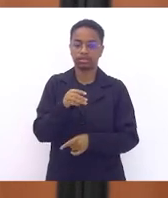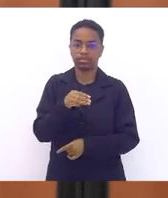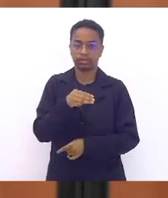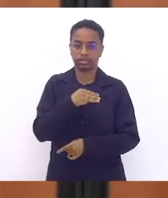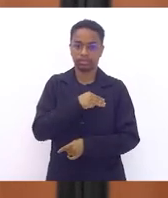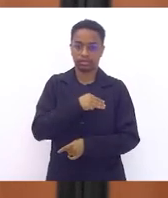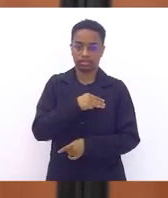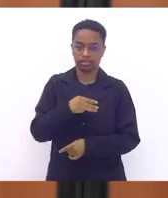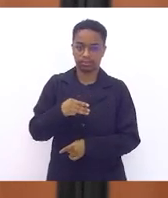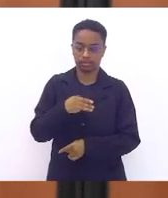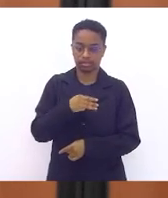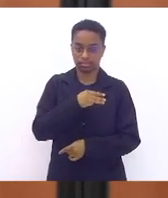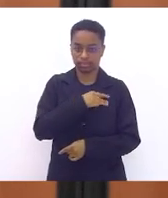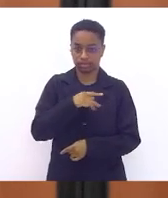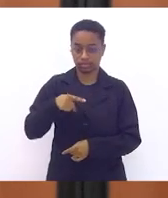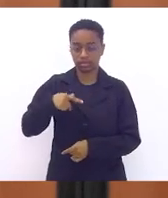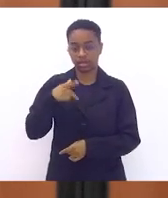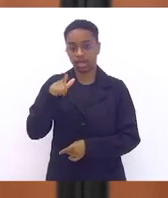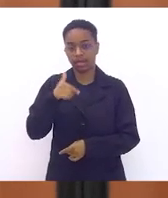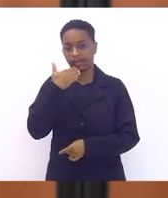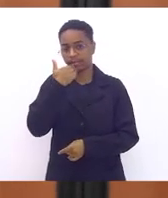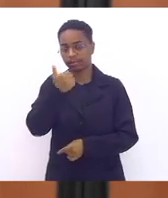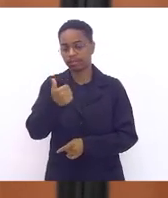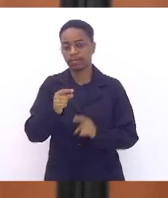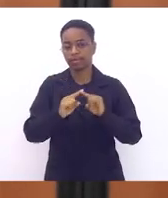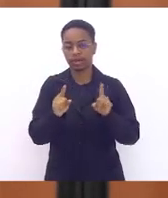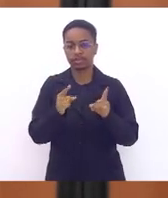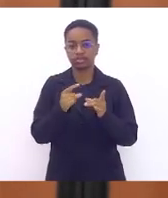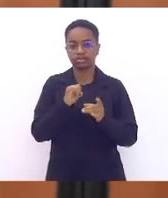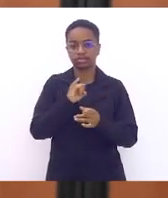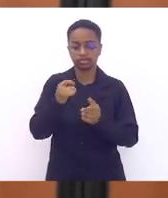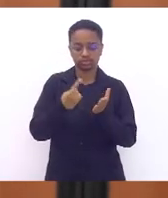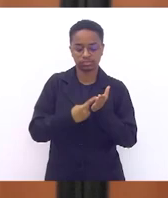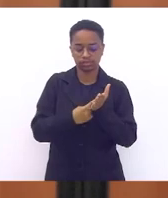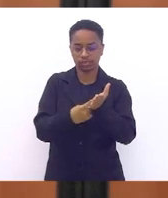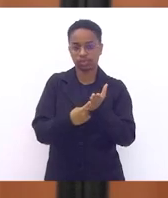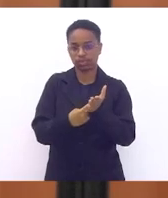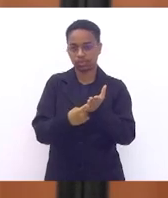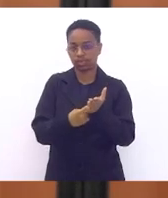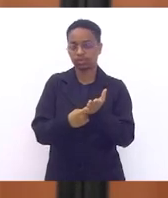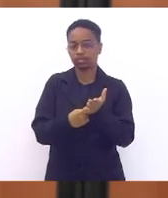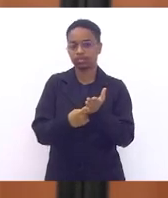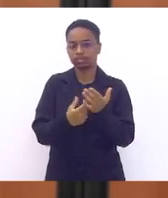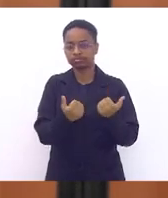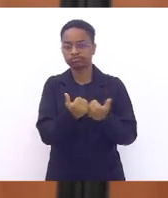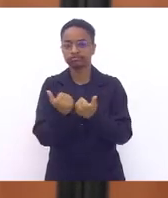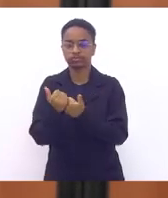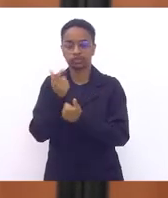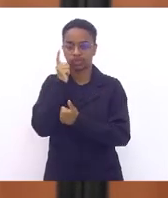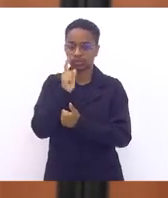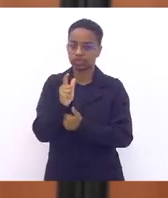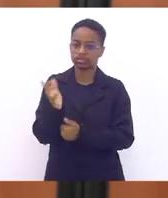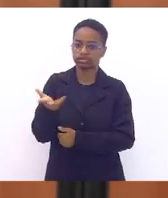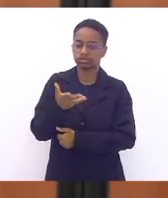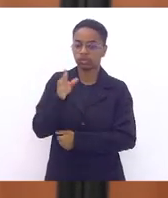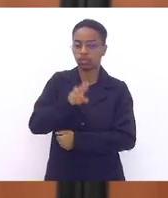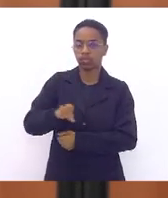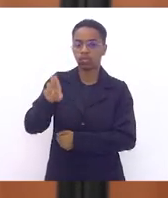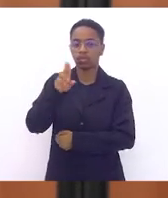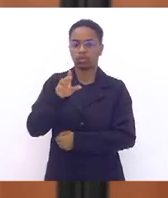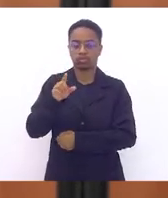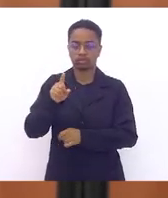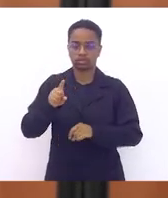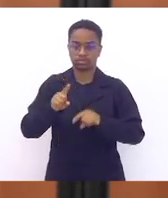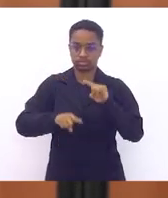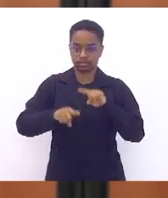mais moroso. E, através do termo de cooperação, né, a gente conseguiria dar um pouco mais de agilidade à utilização desse recurso.